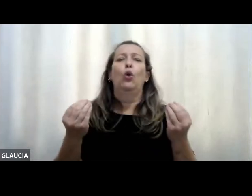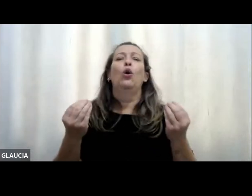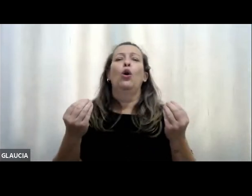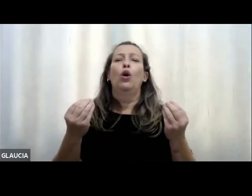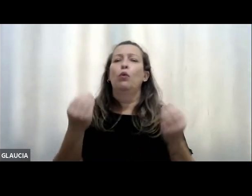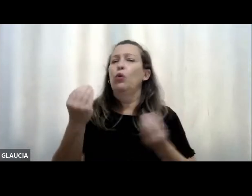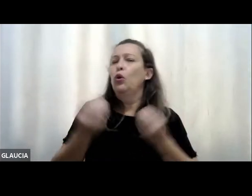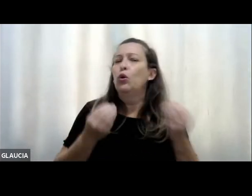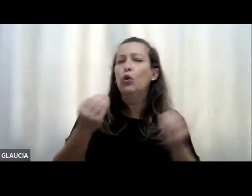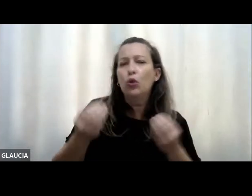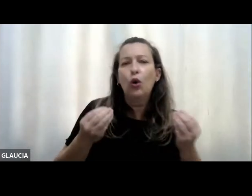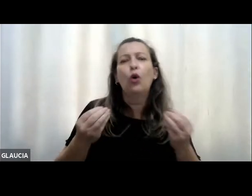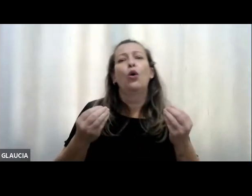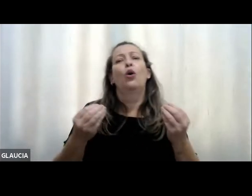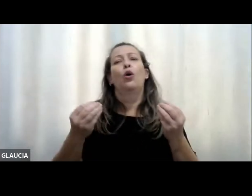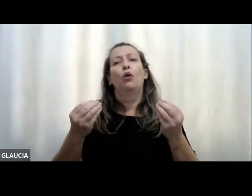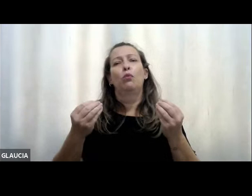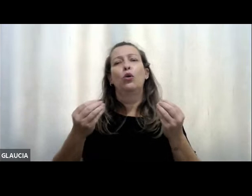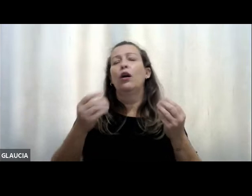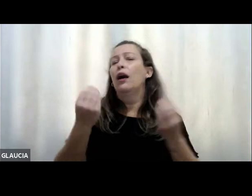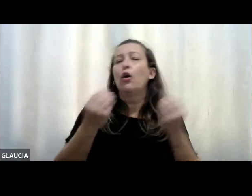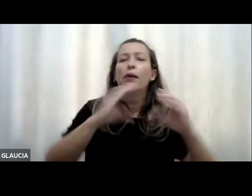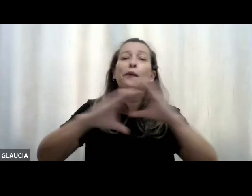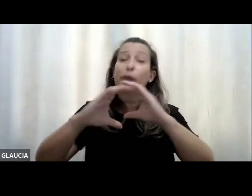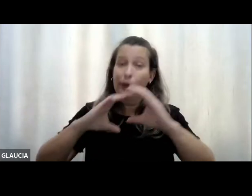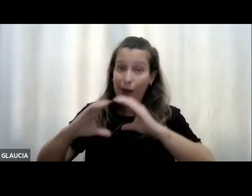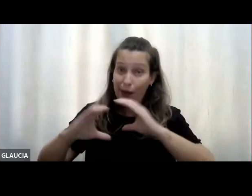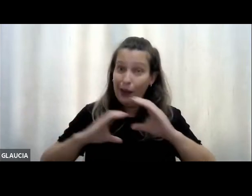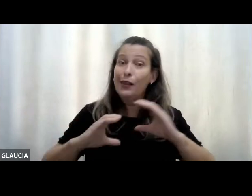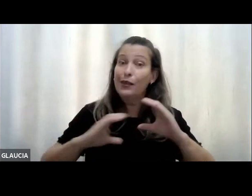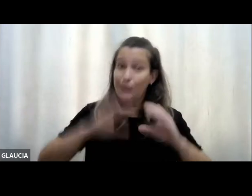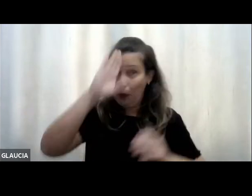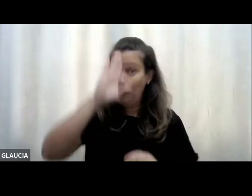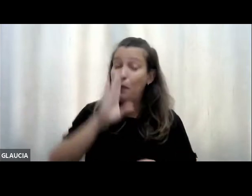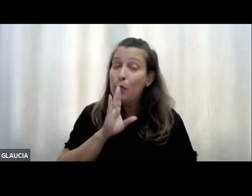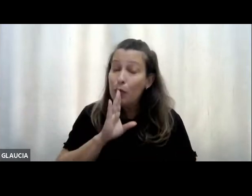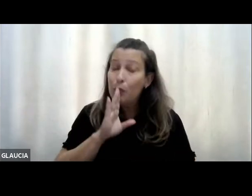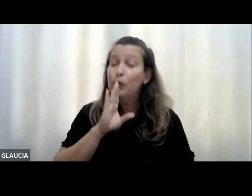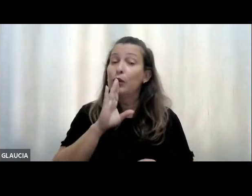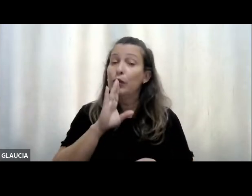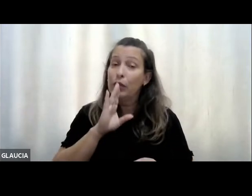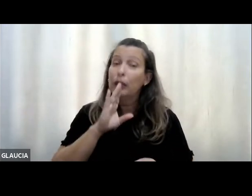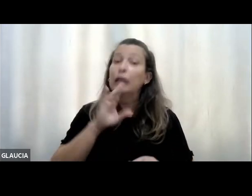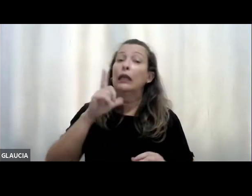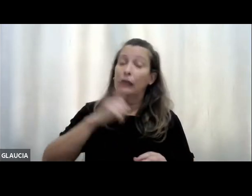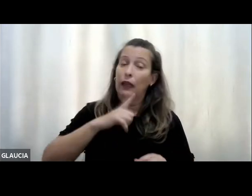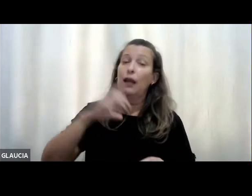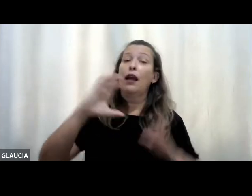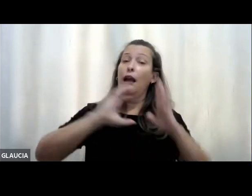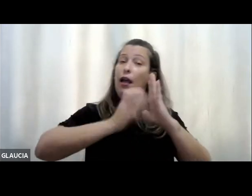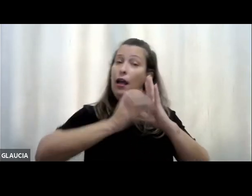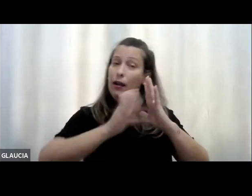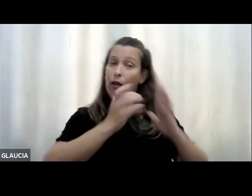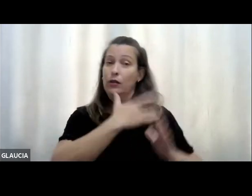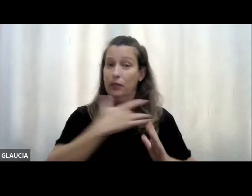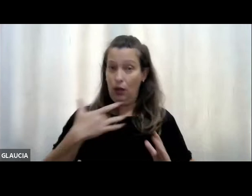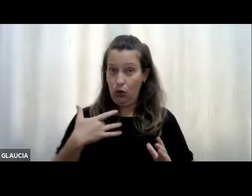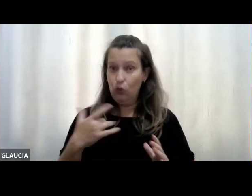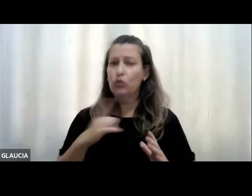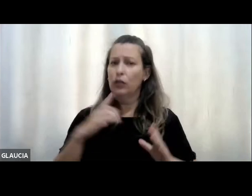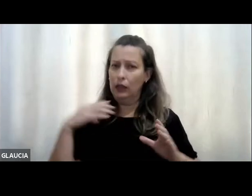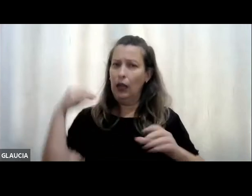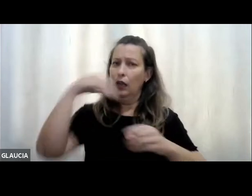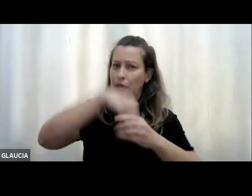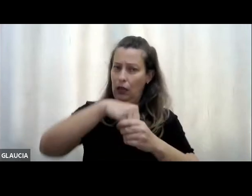se autodenominam públicos de comunicação, e o Canal Saúde está entre eles, né, como eles foram se constituindo,